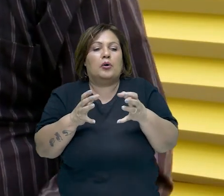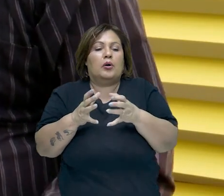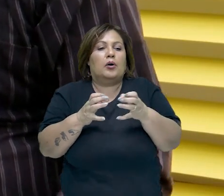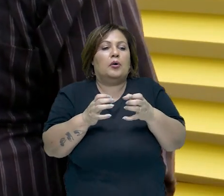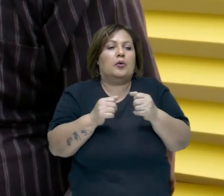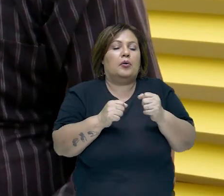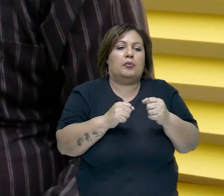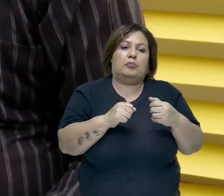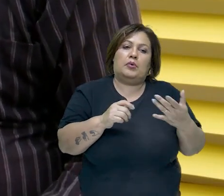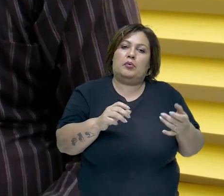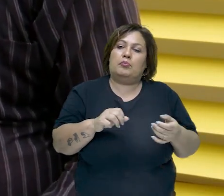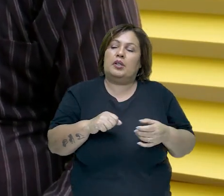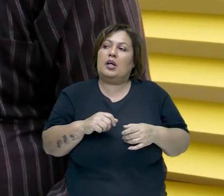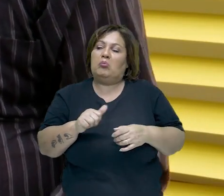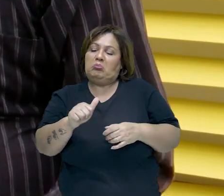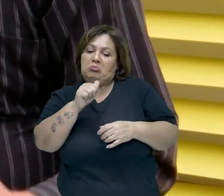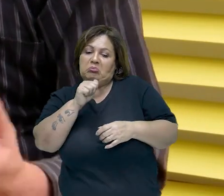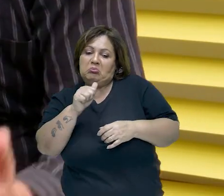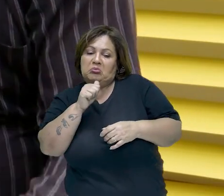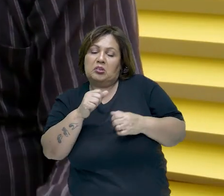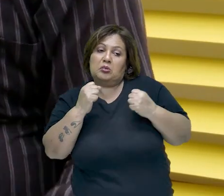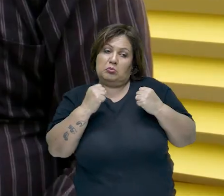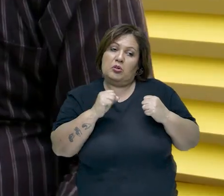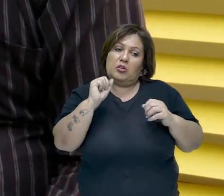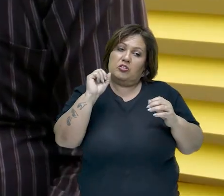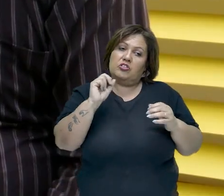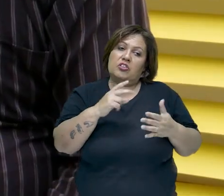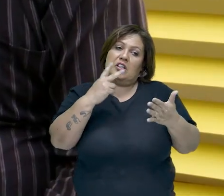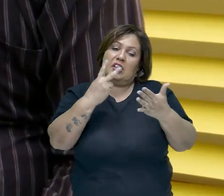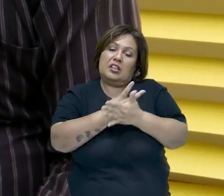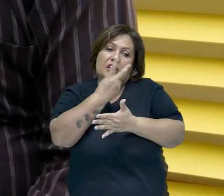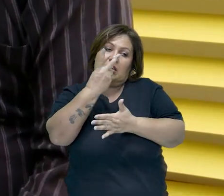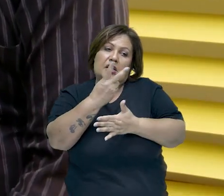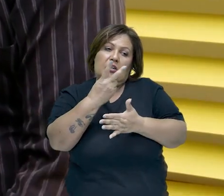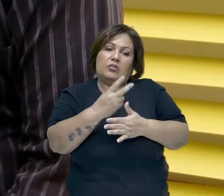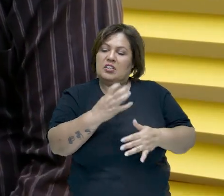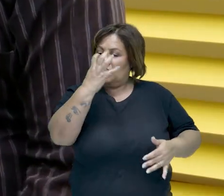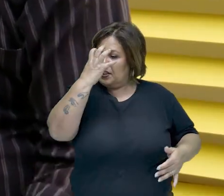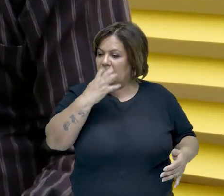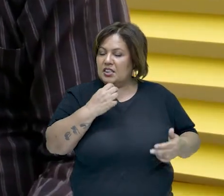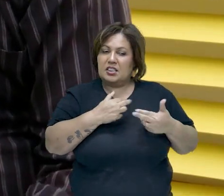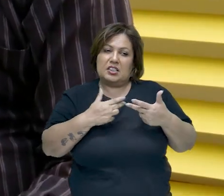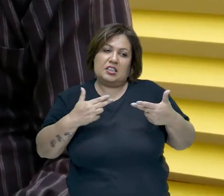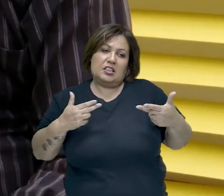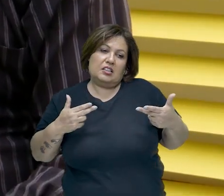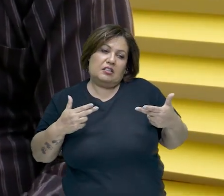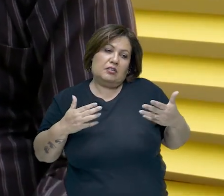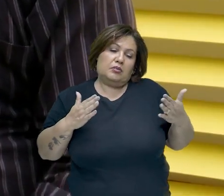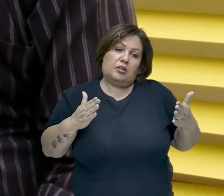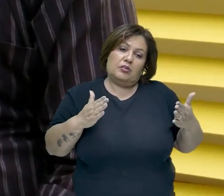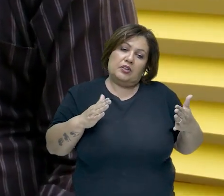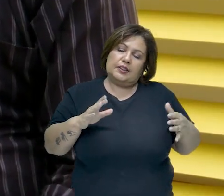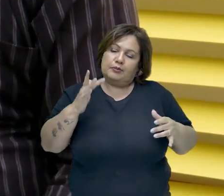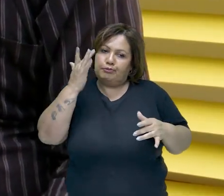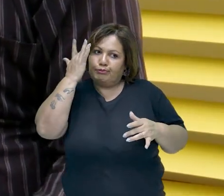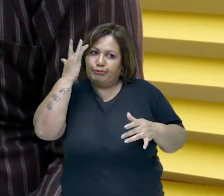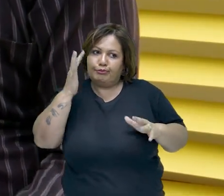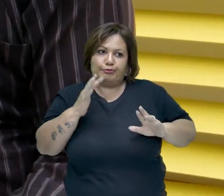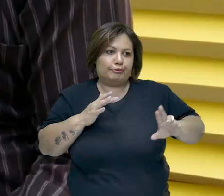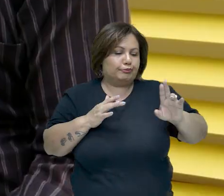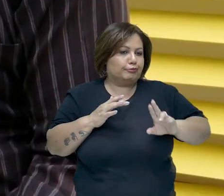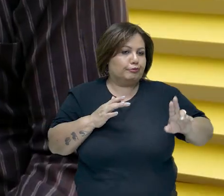um político A ou político B, pode ocasionar consequências sérias para alguém despreparado